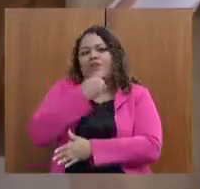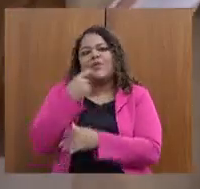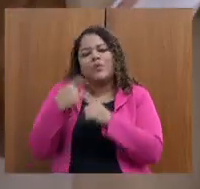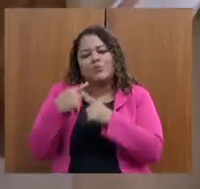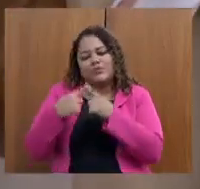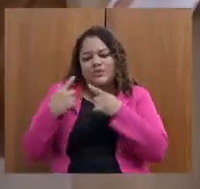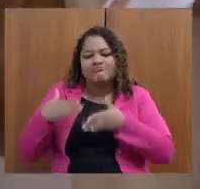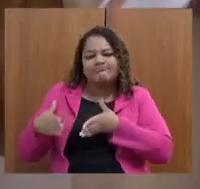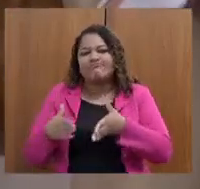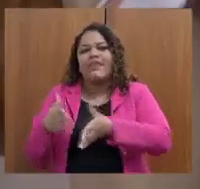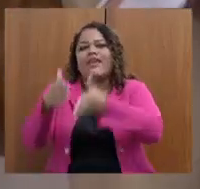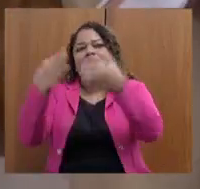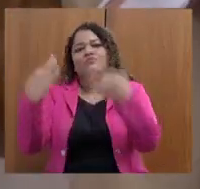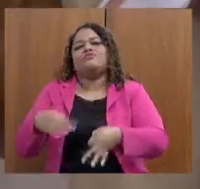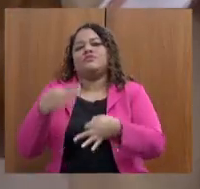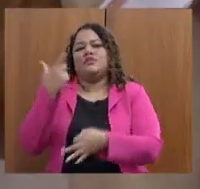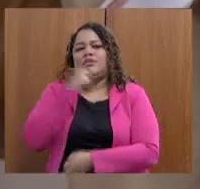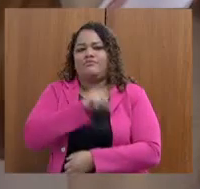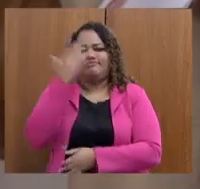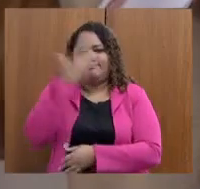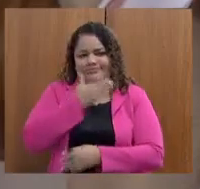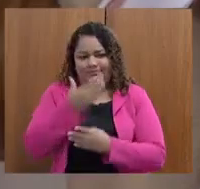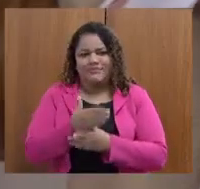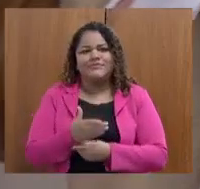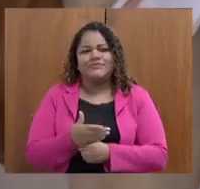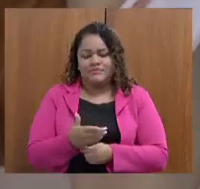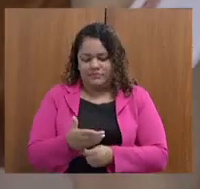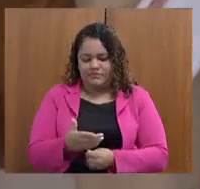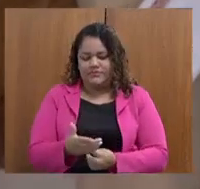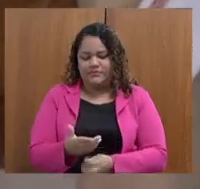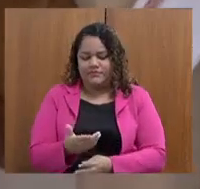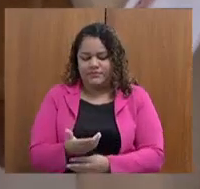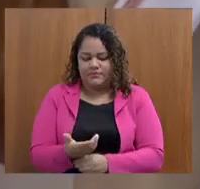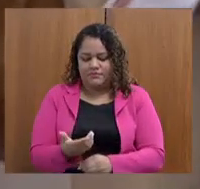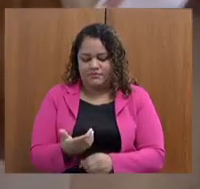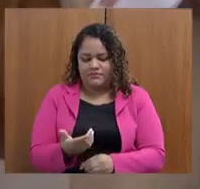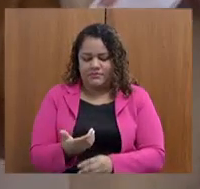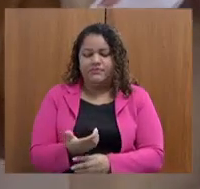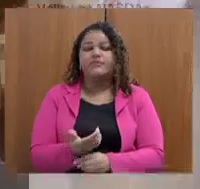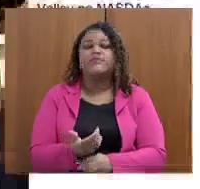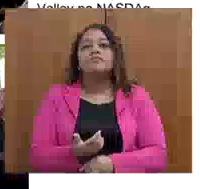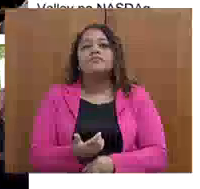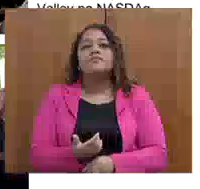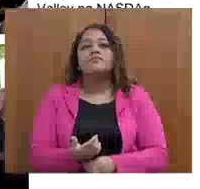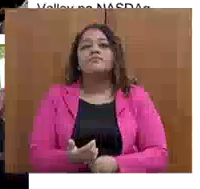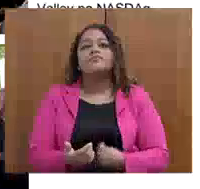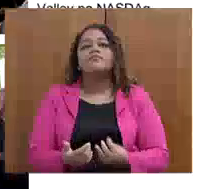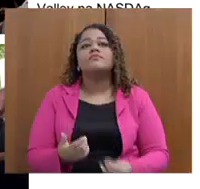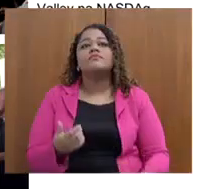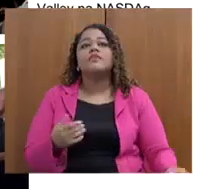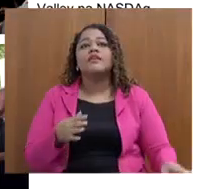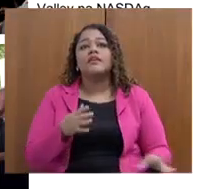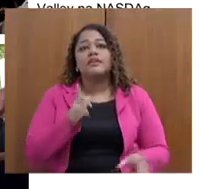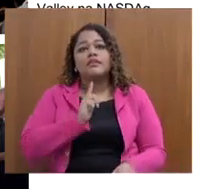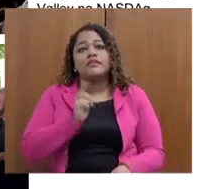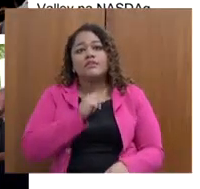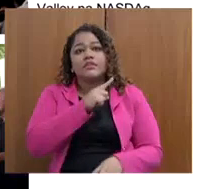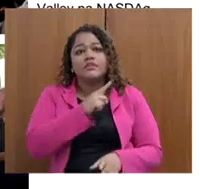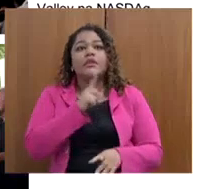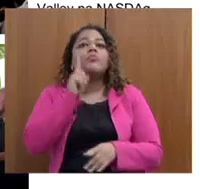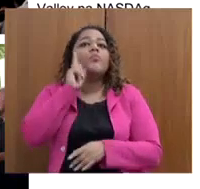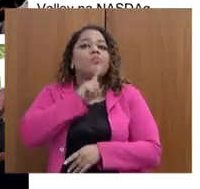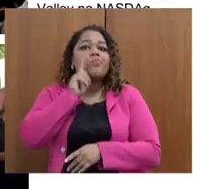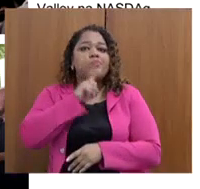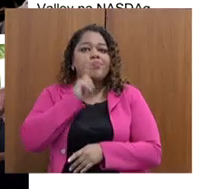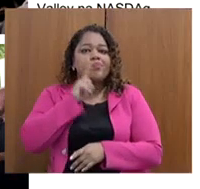certo aqui o lançamento do lítio Valley nós fizemos uma missão internacional nos Estados Unidos tivemos